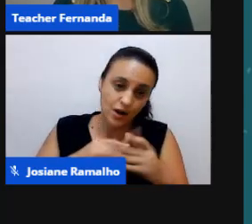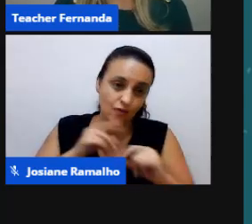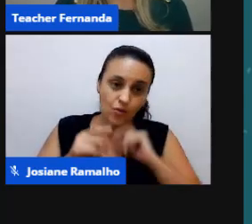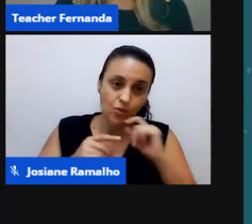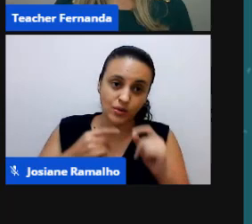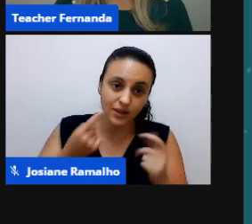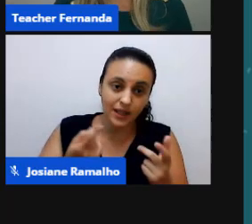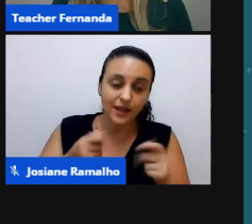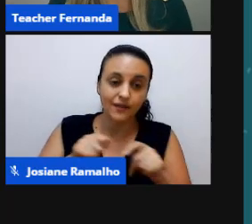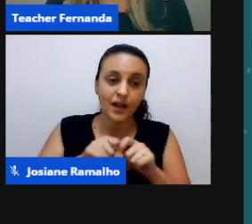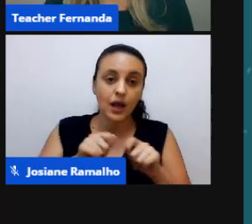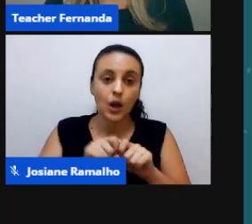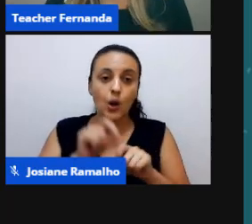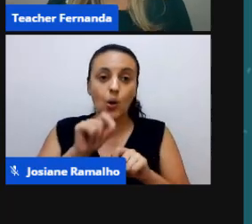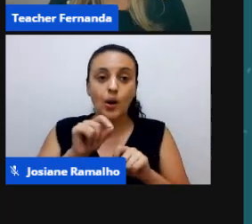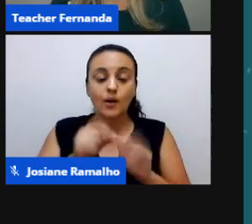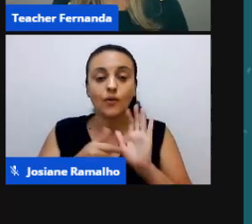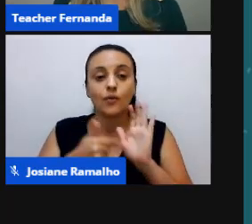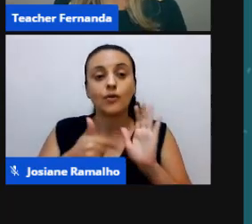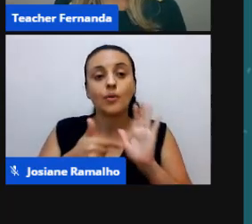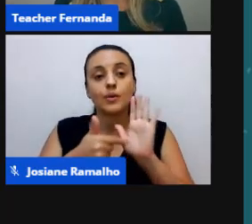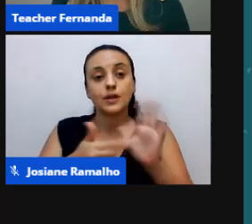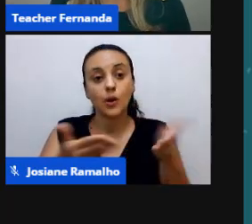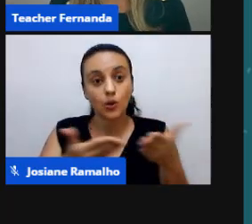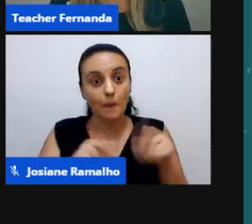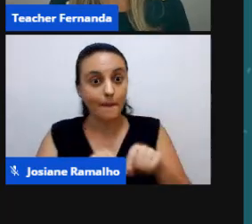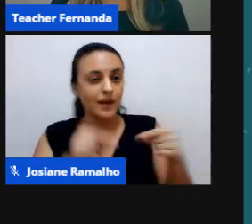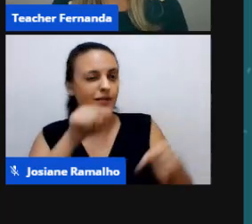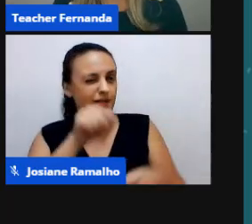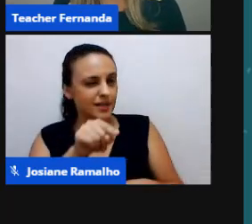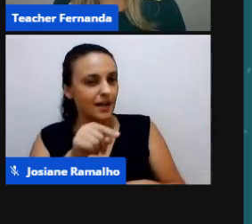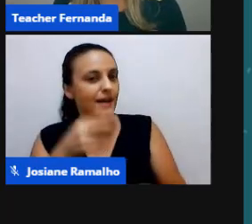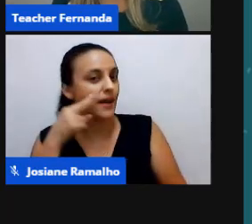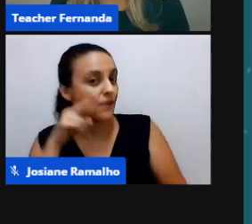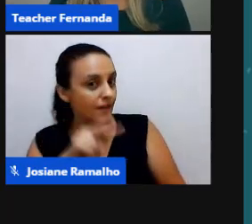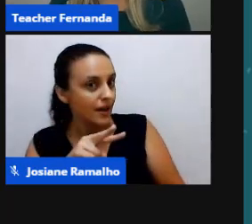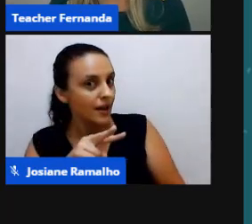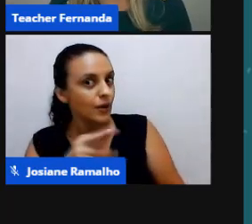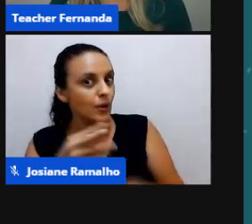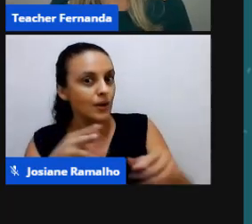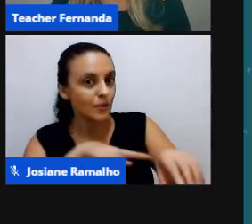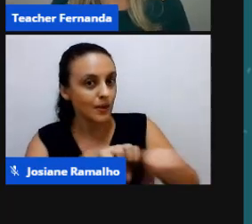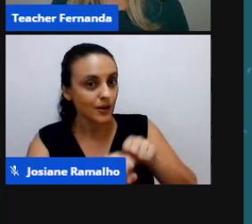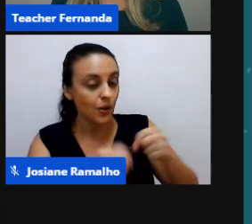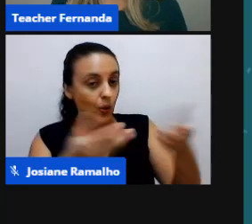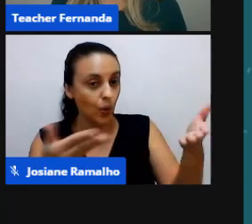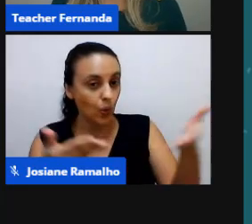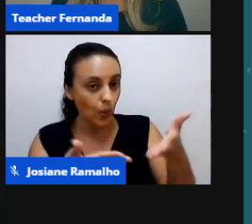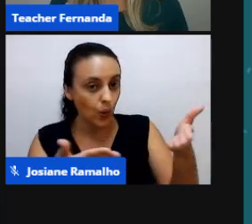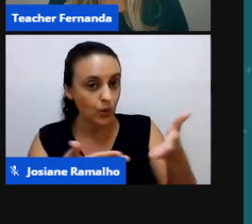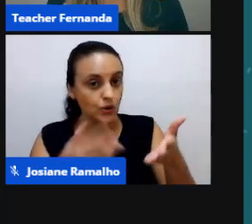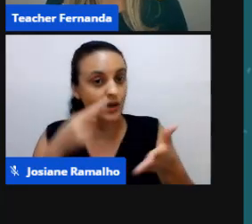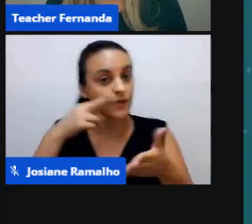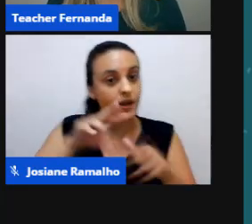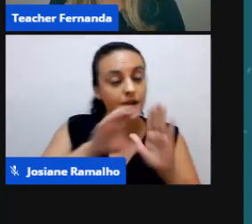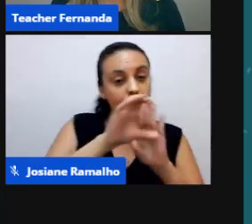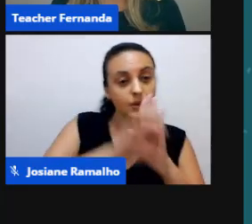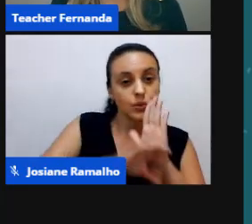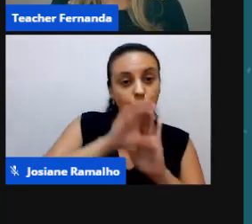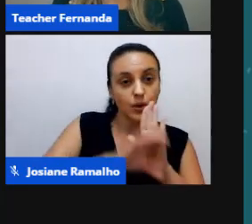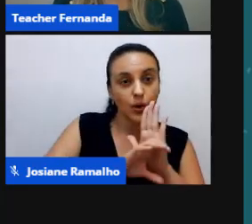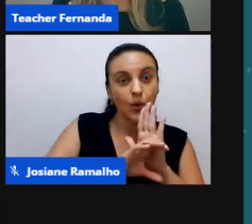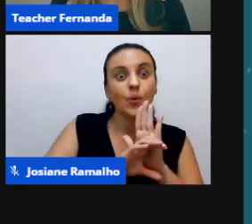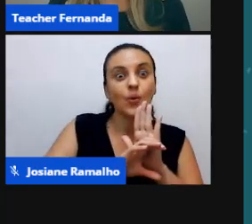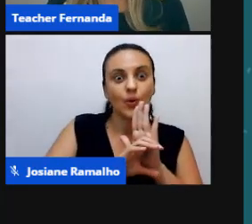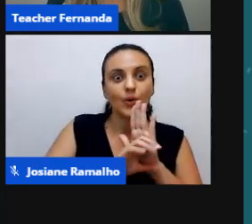se você está assistindo esse workshop, se você está aqui prestando atenção nesse conteúdo, é porque você, de alguma